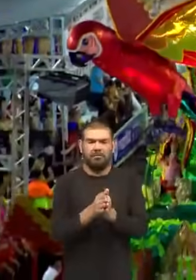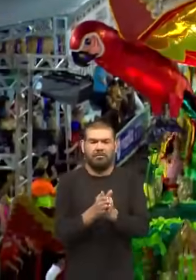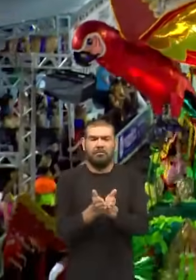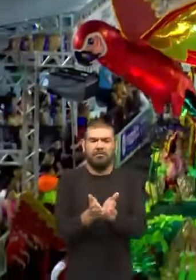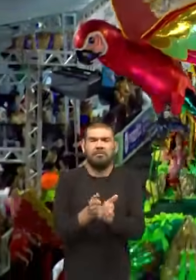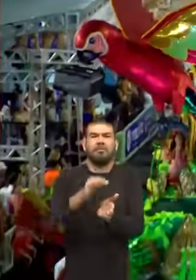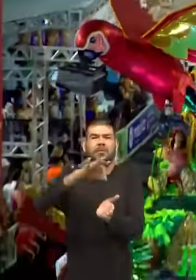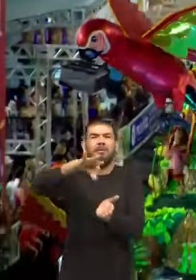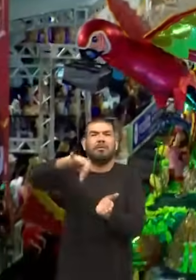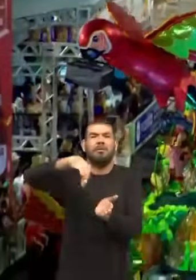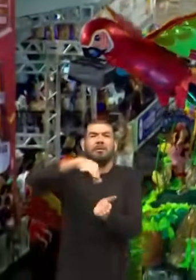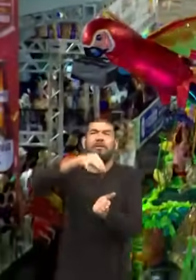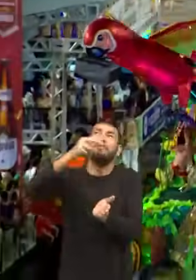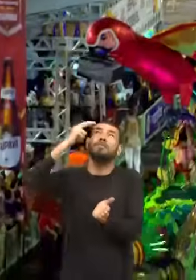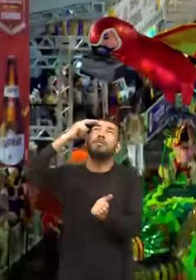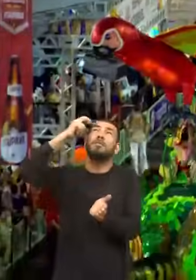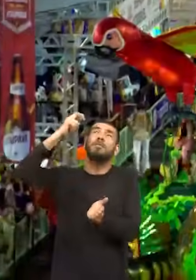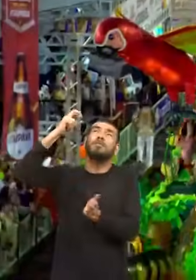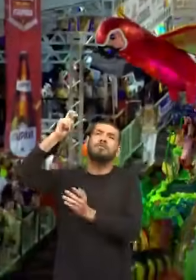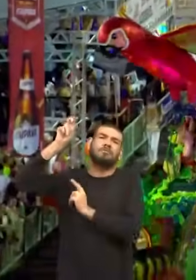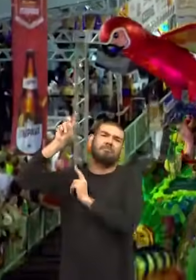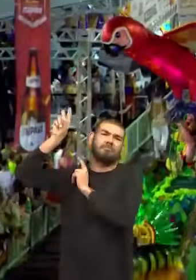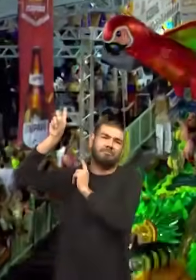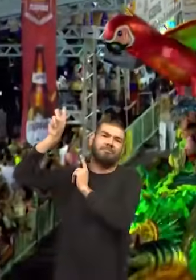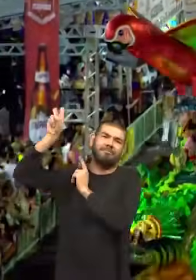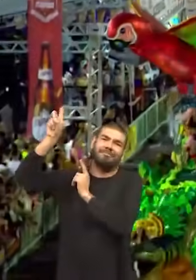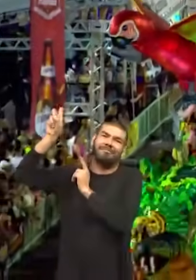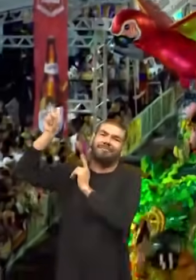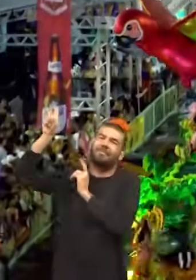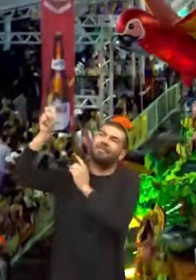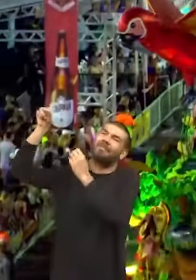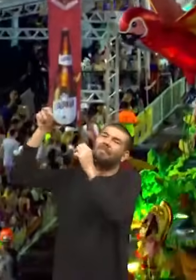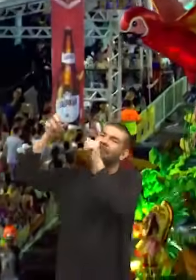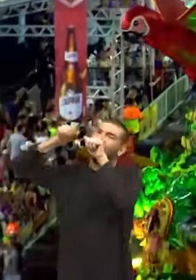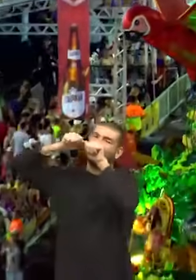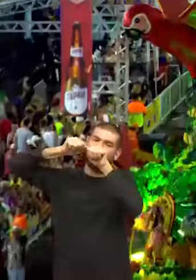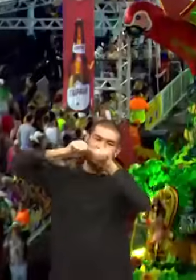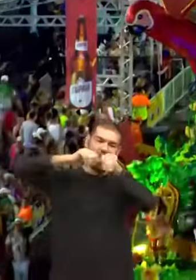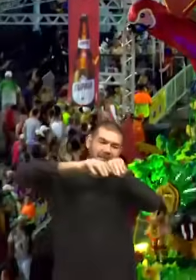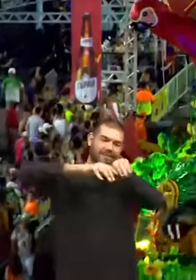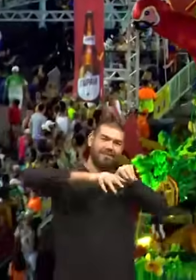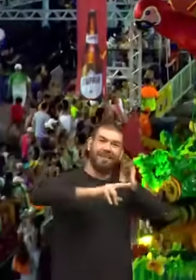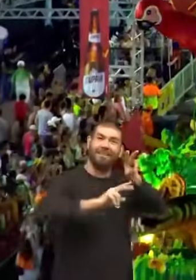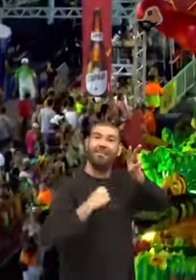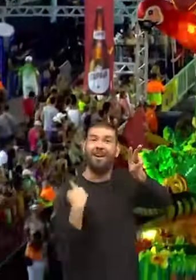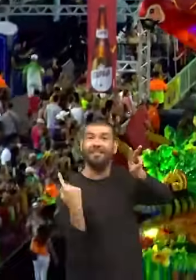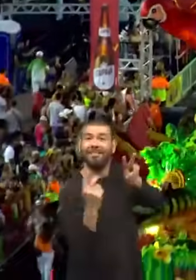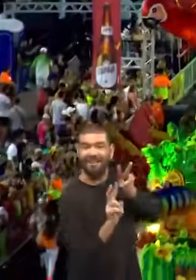A sabedoria divinal, abençoando o nosso Deus.